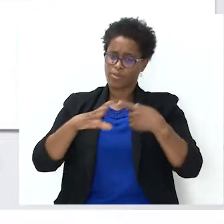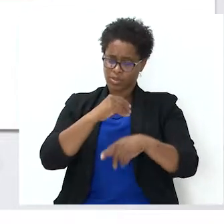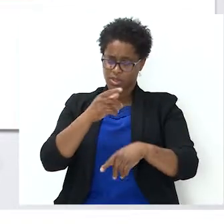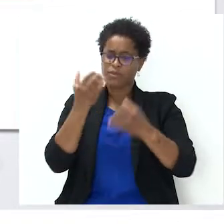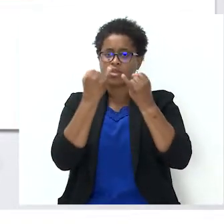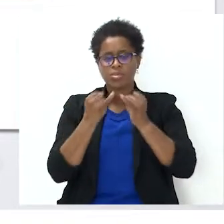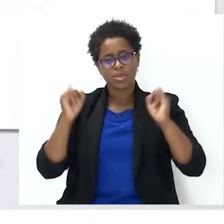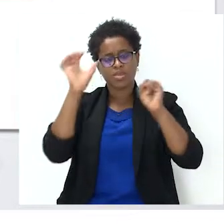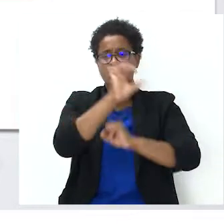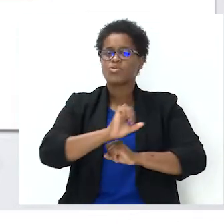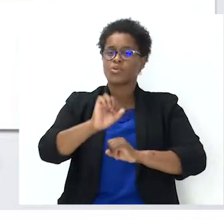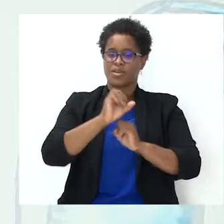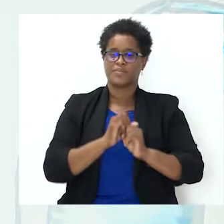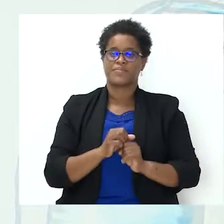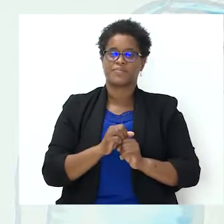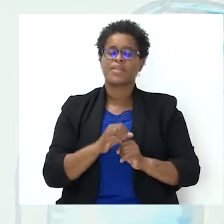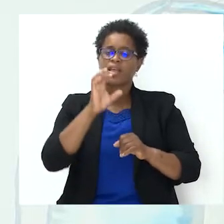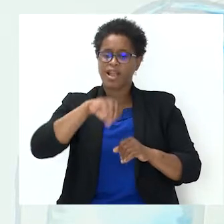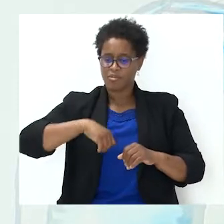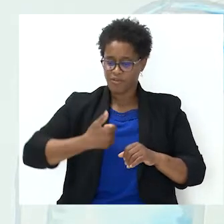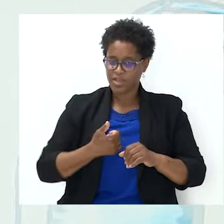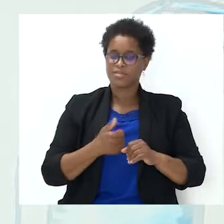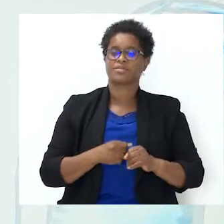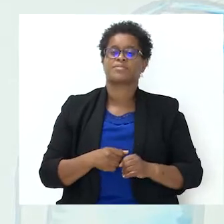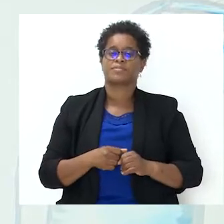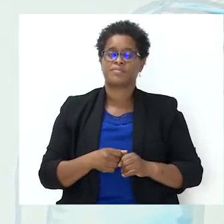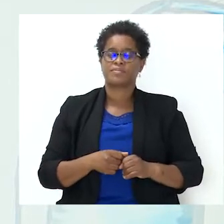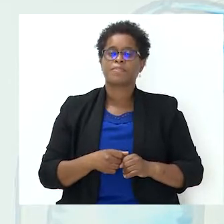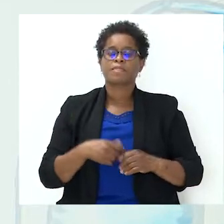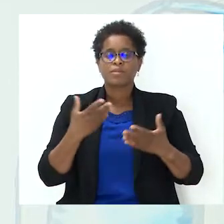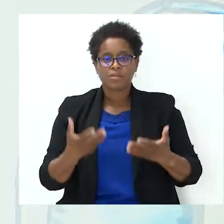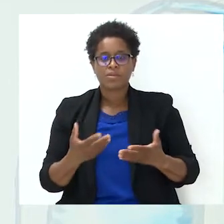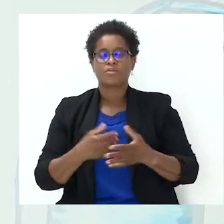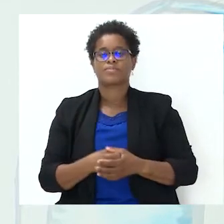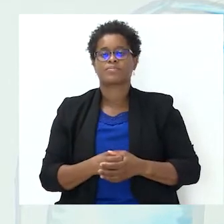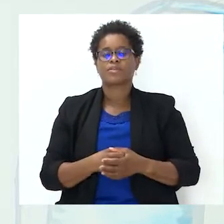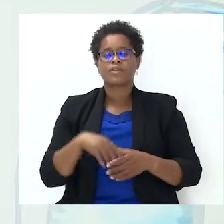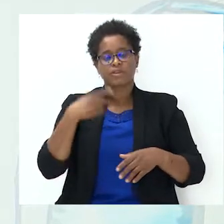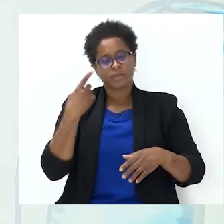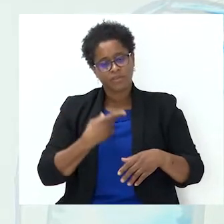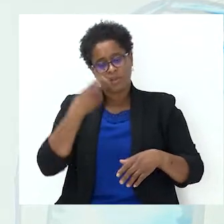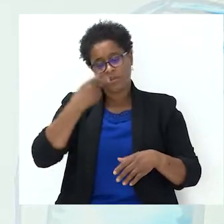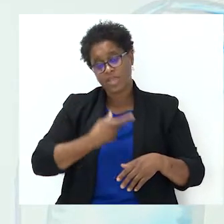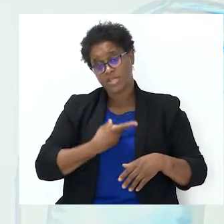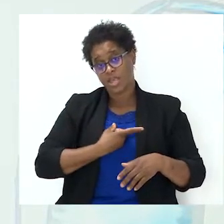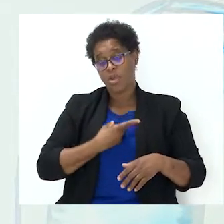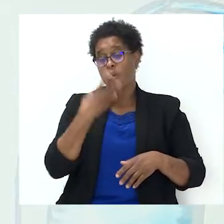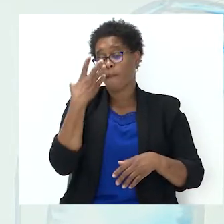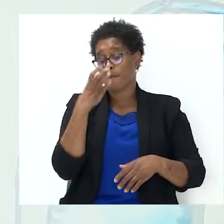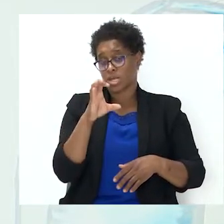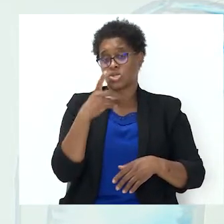a sua independência. Cabo Verde passou a ser um país, não